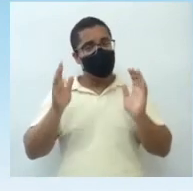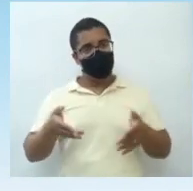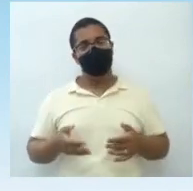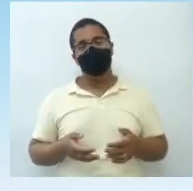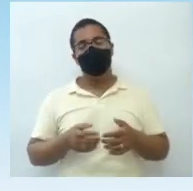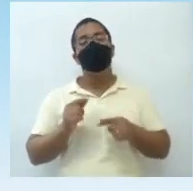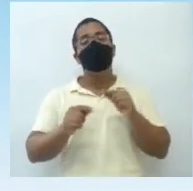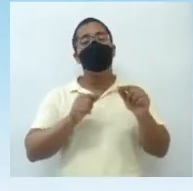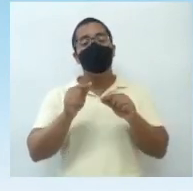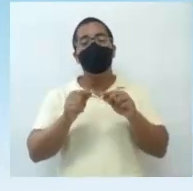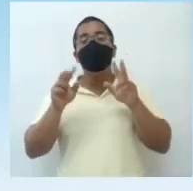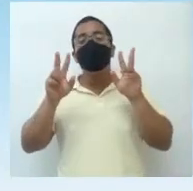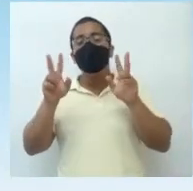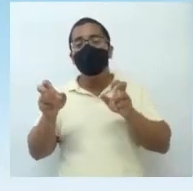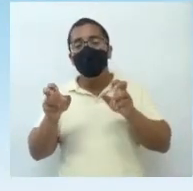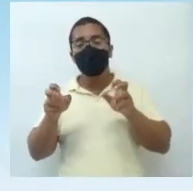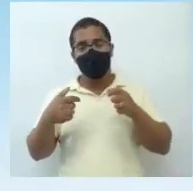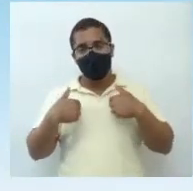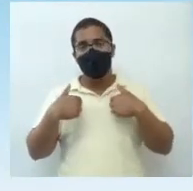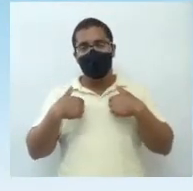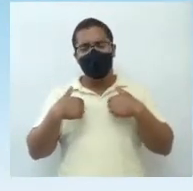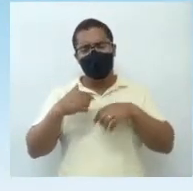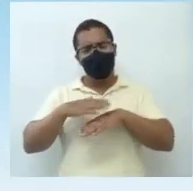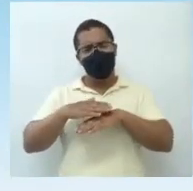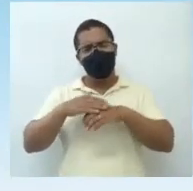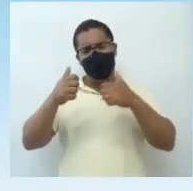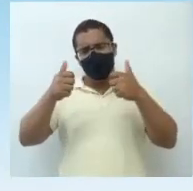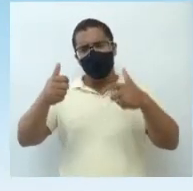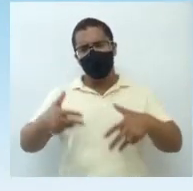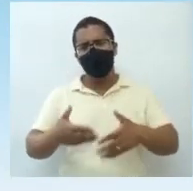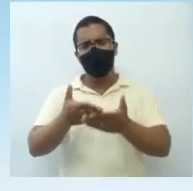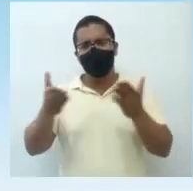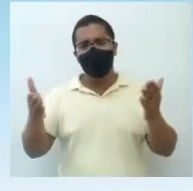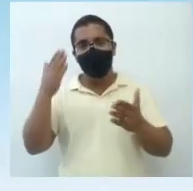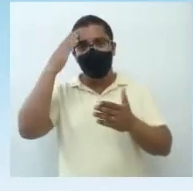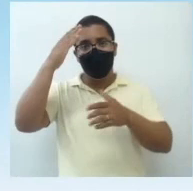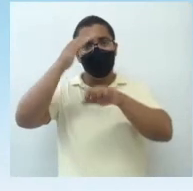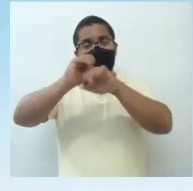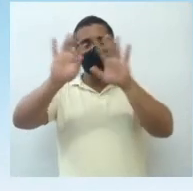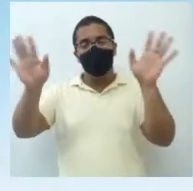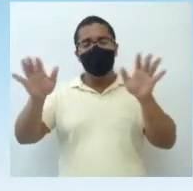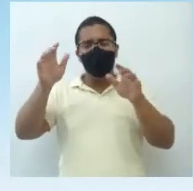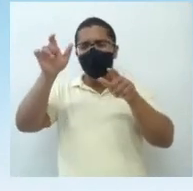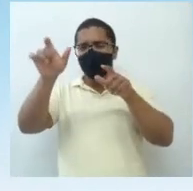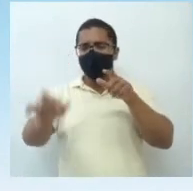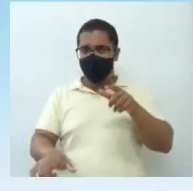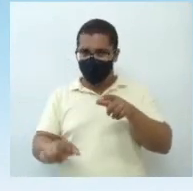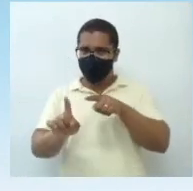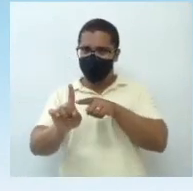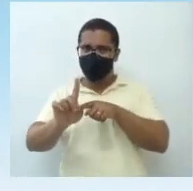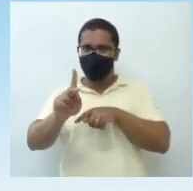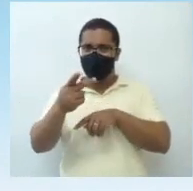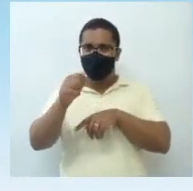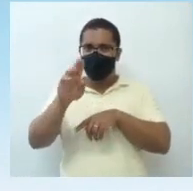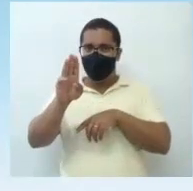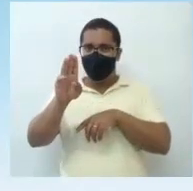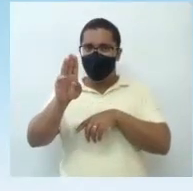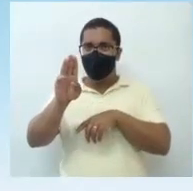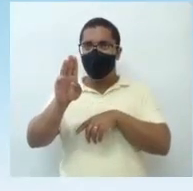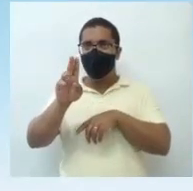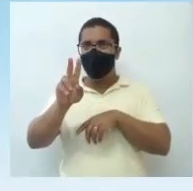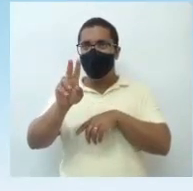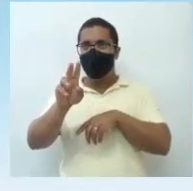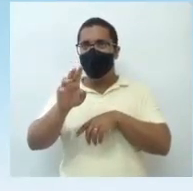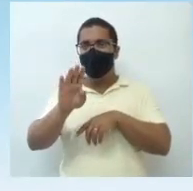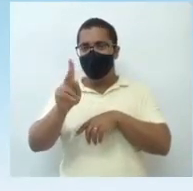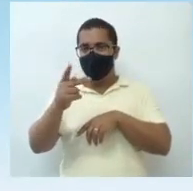que é questão de quando eu expliquei para vocês para você entender o pensamento desse desse filósofo aquilo que eu expliquei para